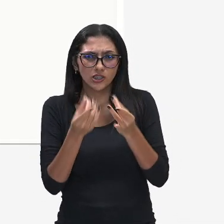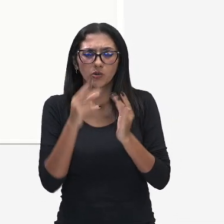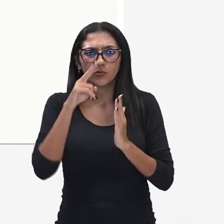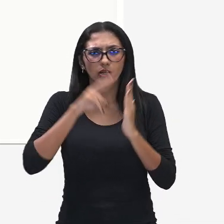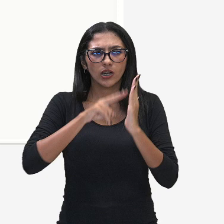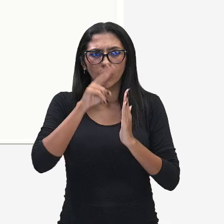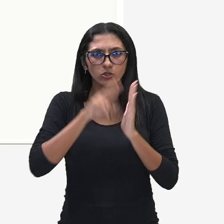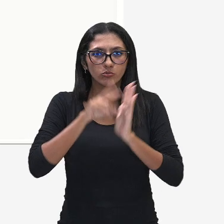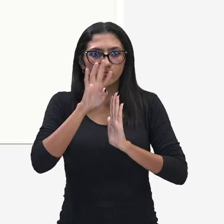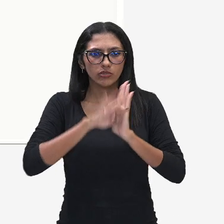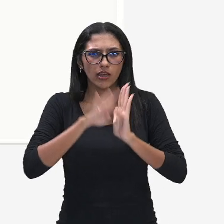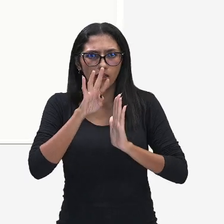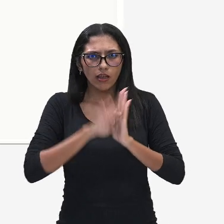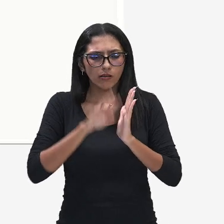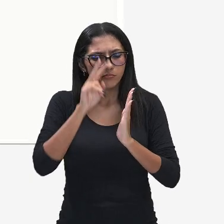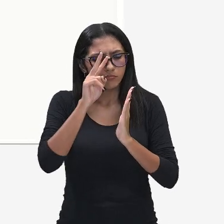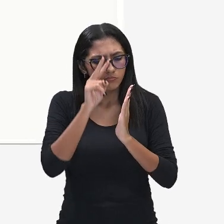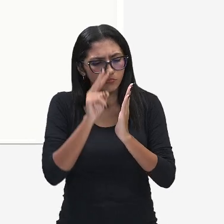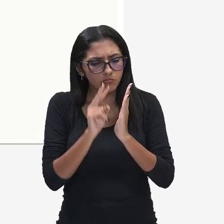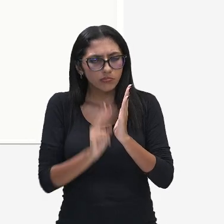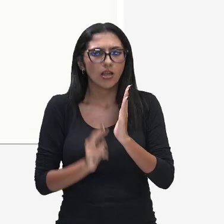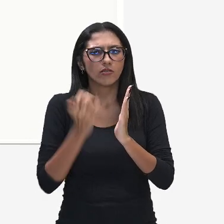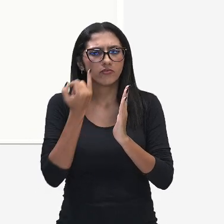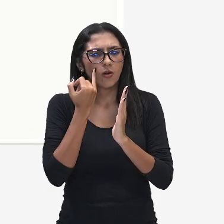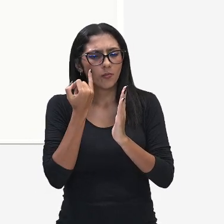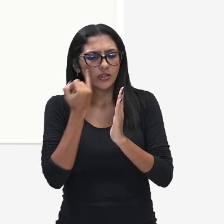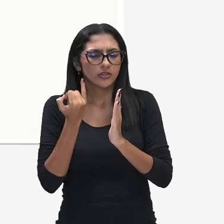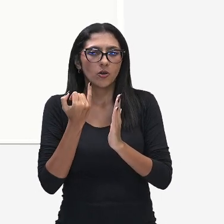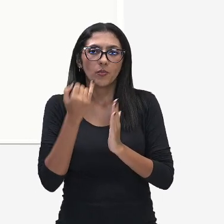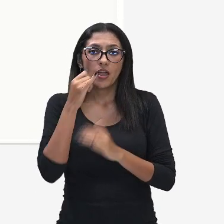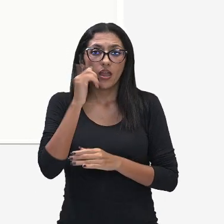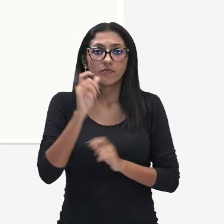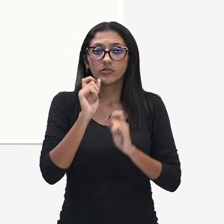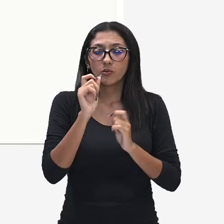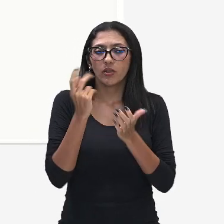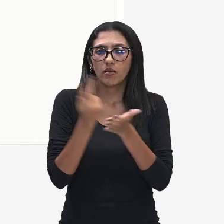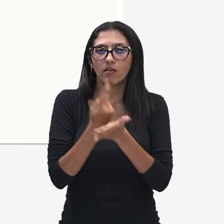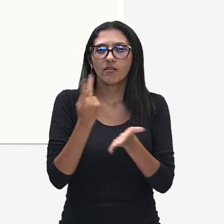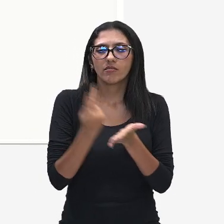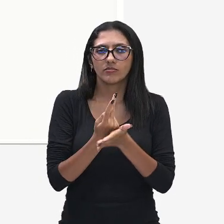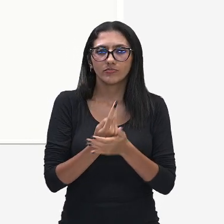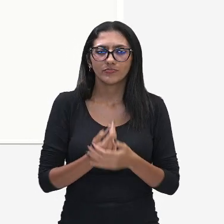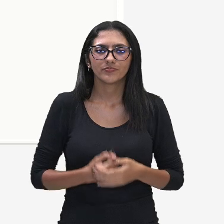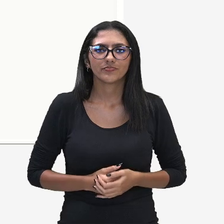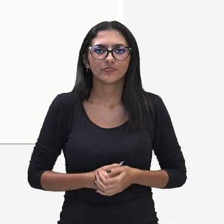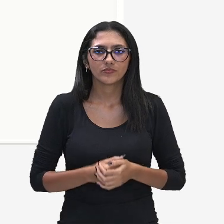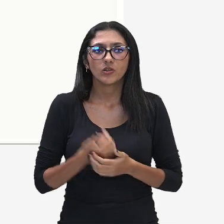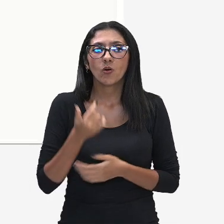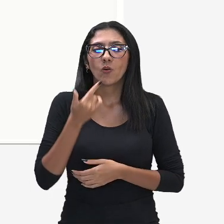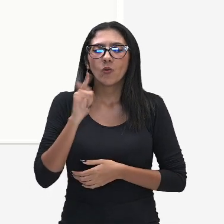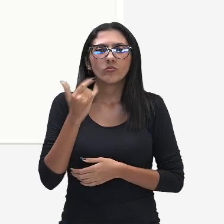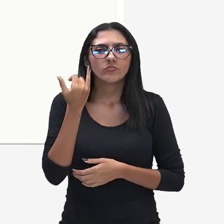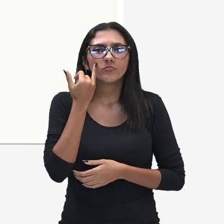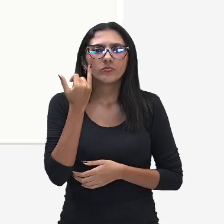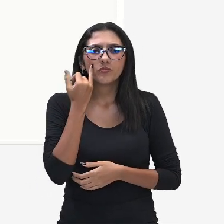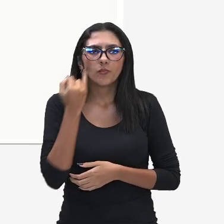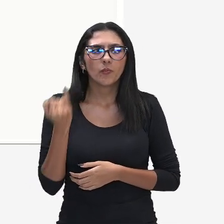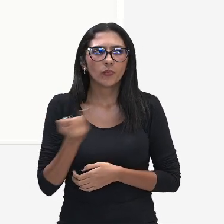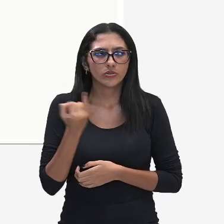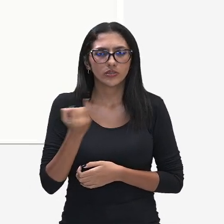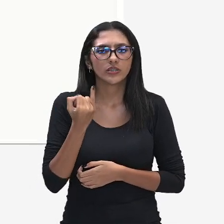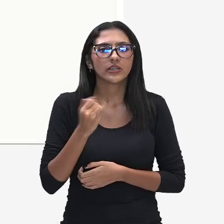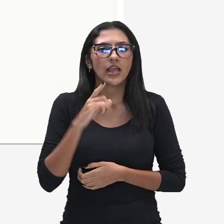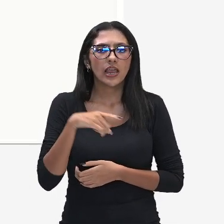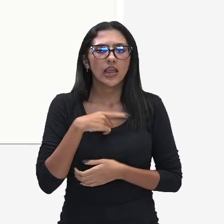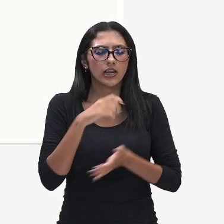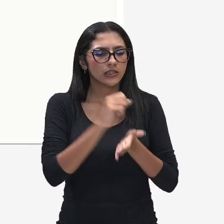texto da questão para que vocês não errem esses valores. E outra coisa importante, nesse tipo de